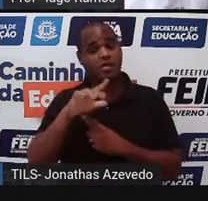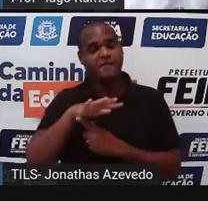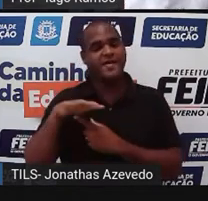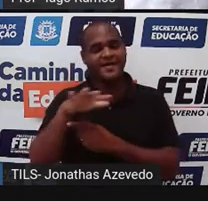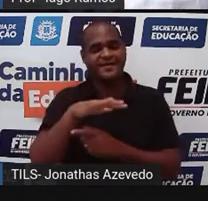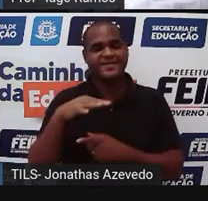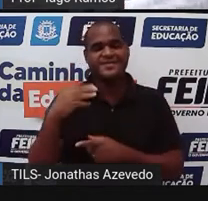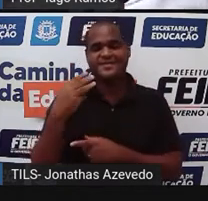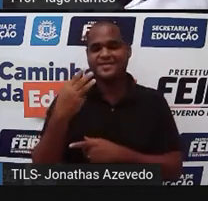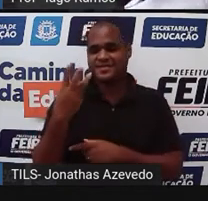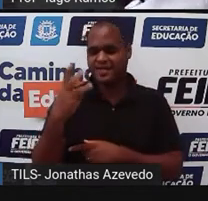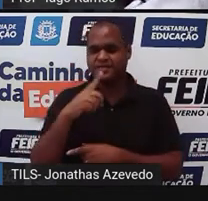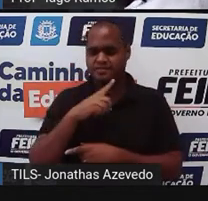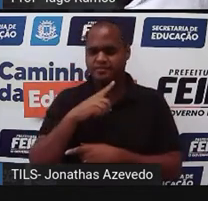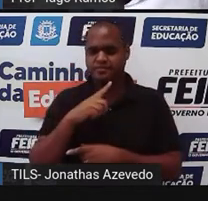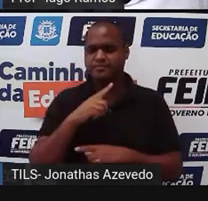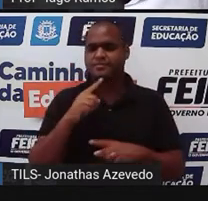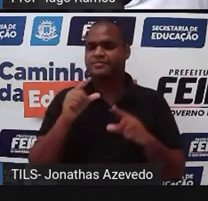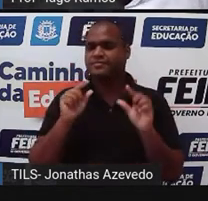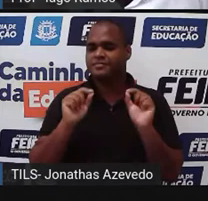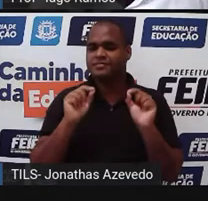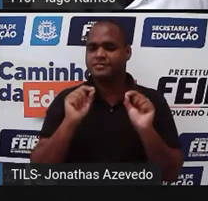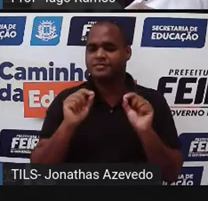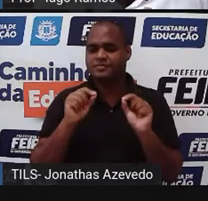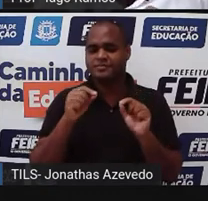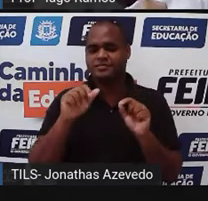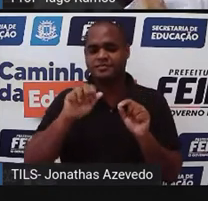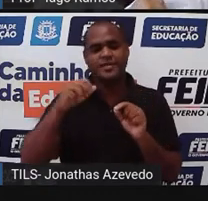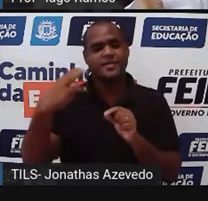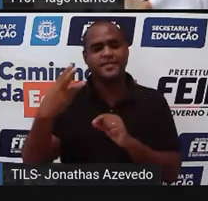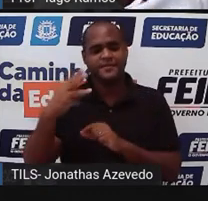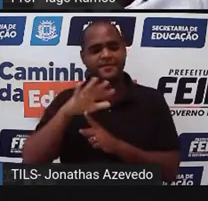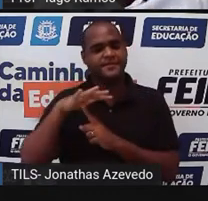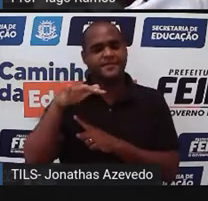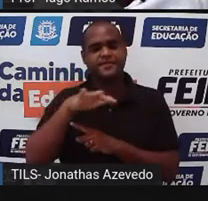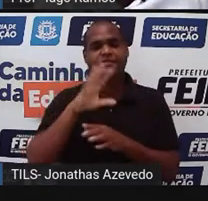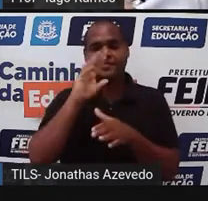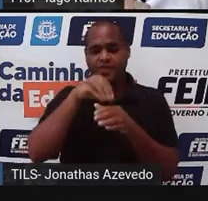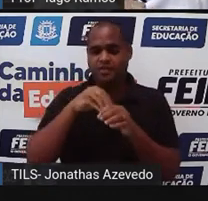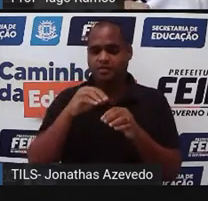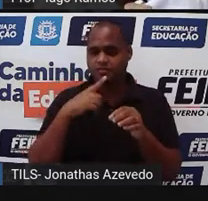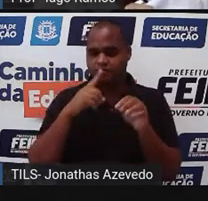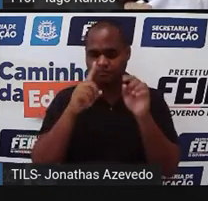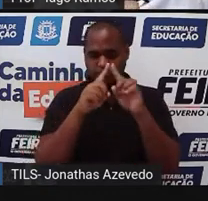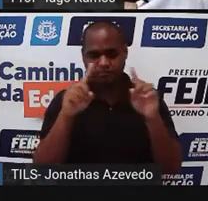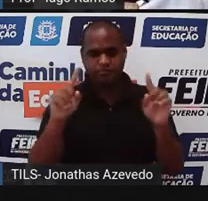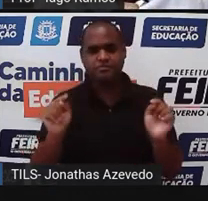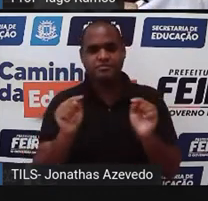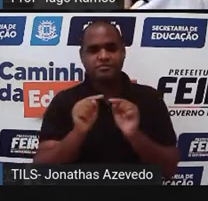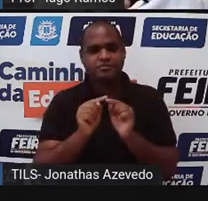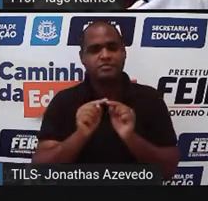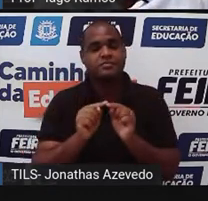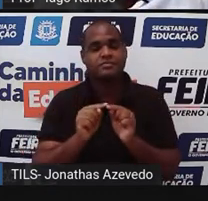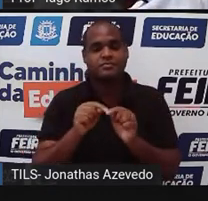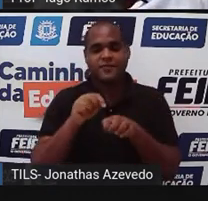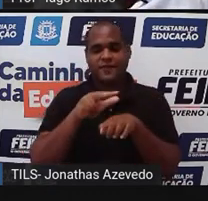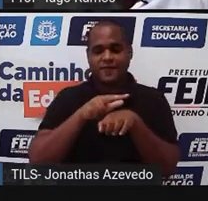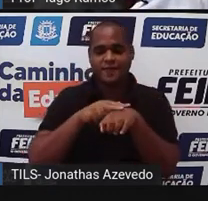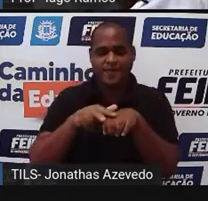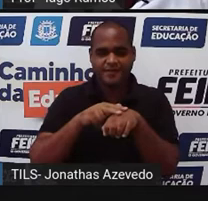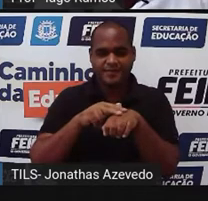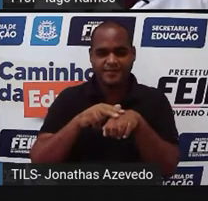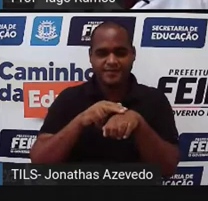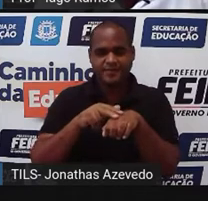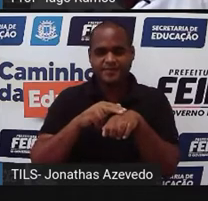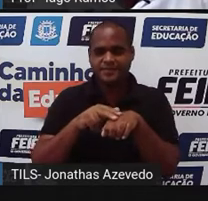área de um outro quadrilátero que eu tô chamando ali dia três dentro de um retângulo Zinho ali é verde